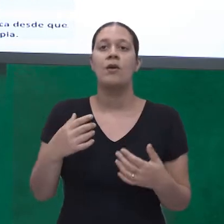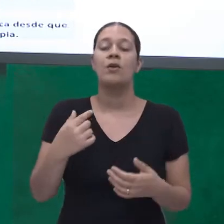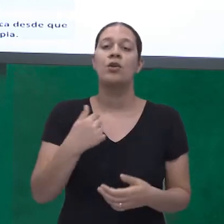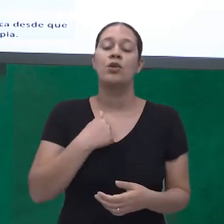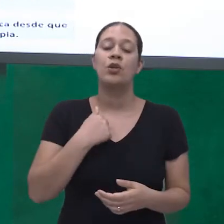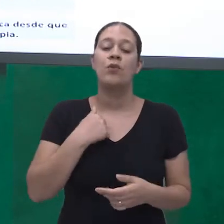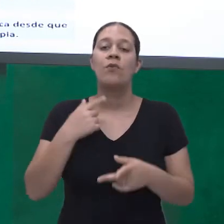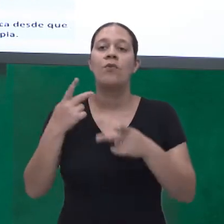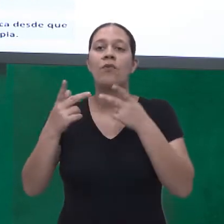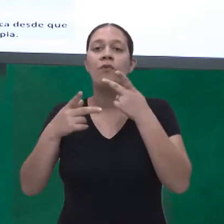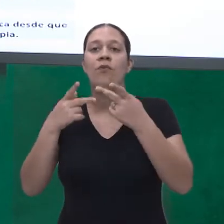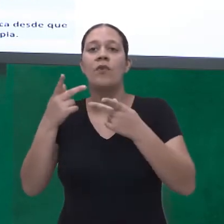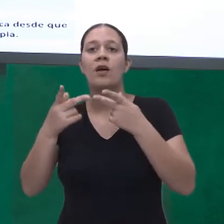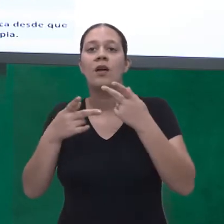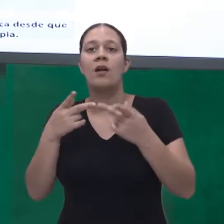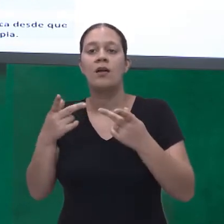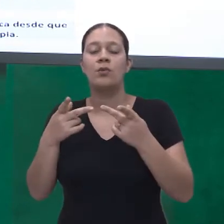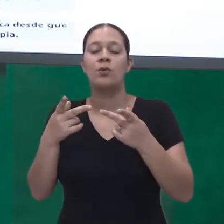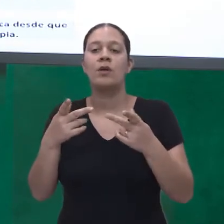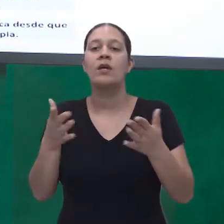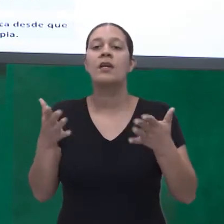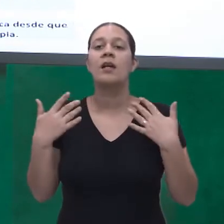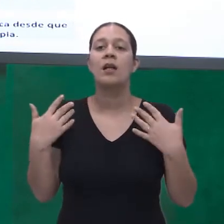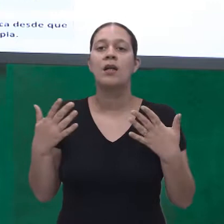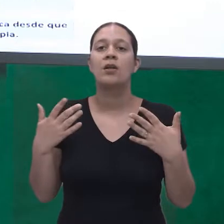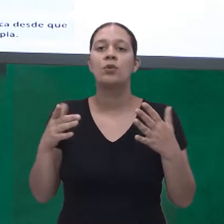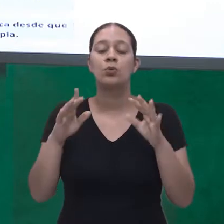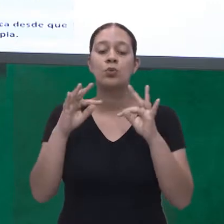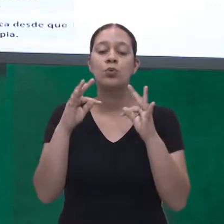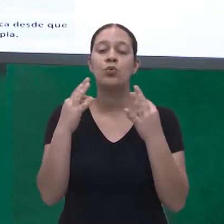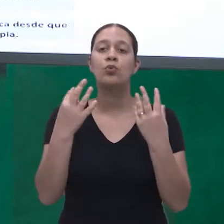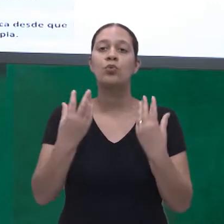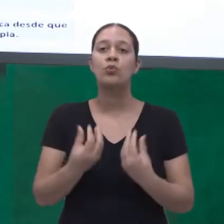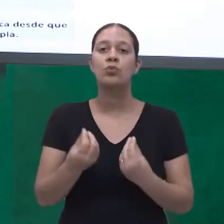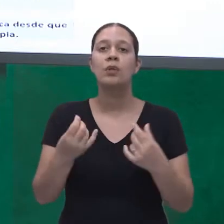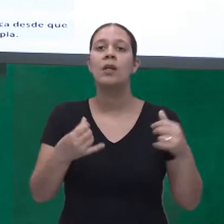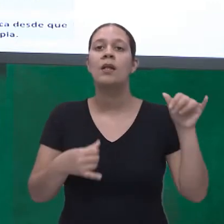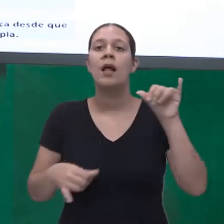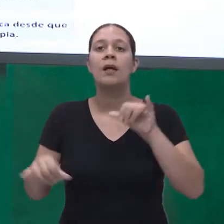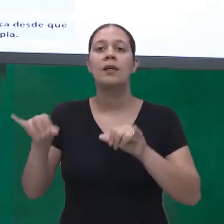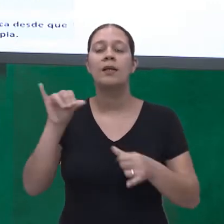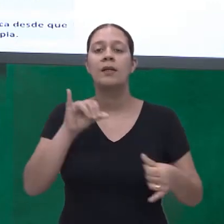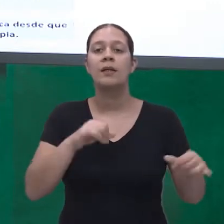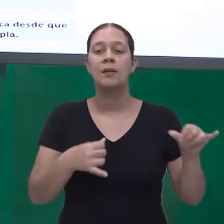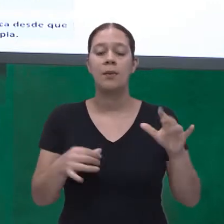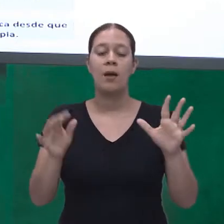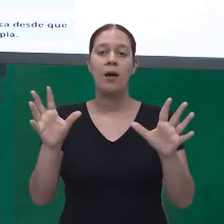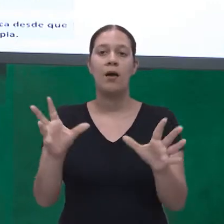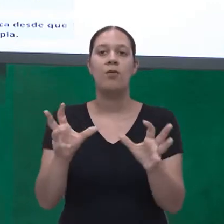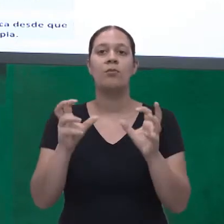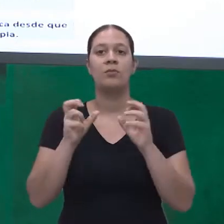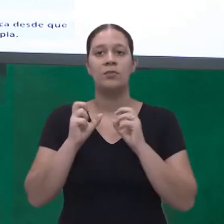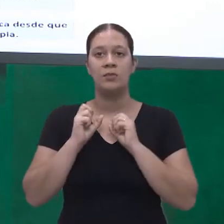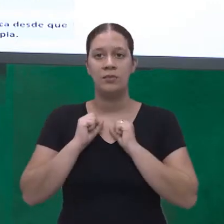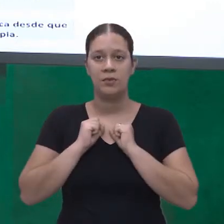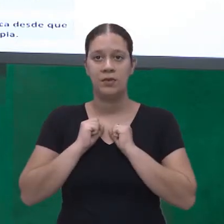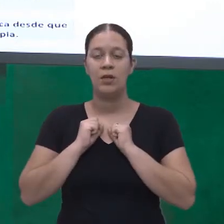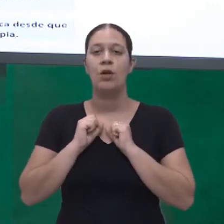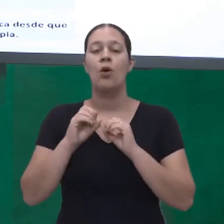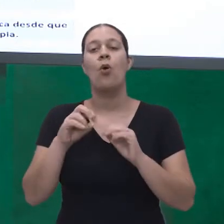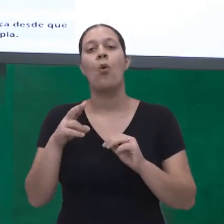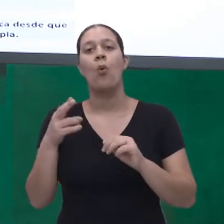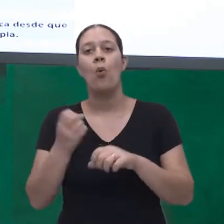me refiro a calor, já que toda reação química ou absorve ou